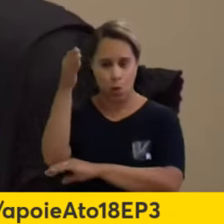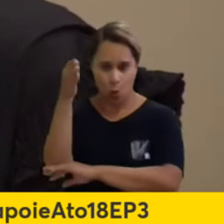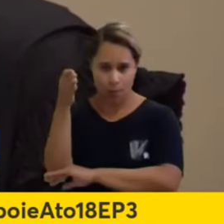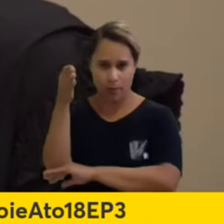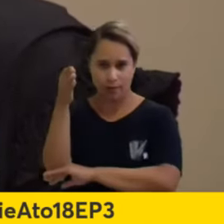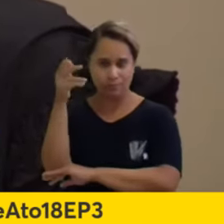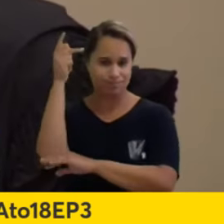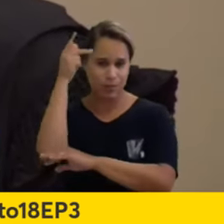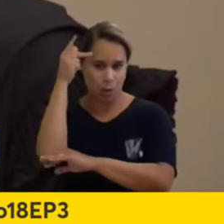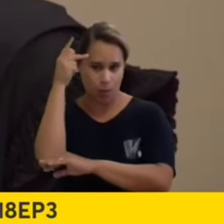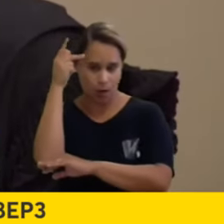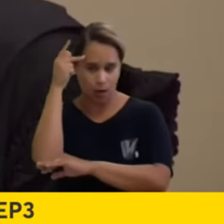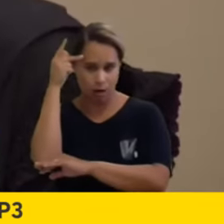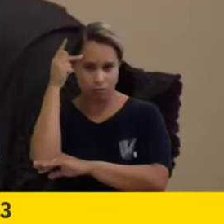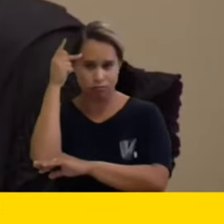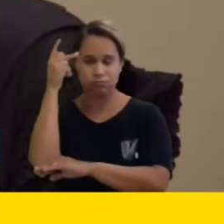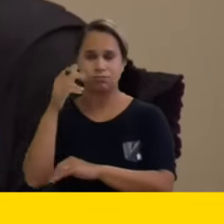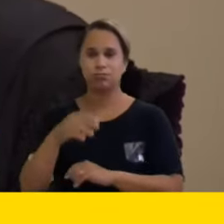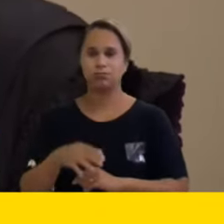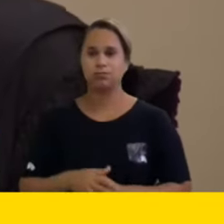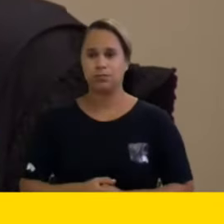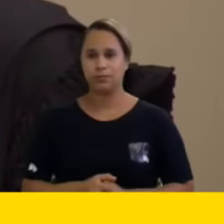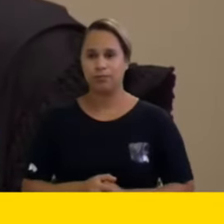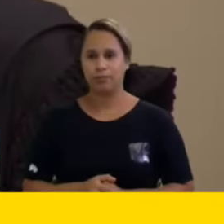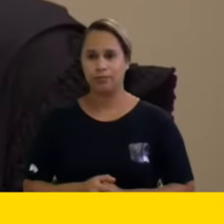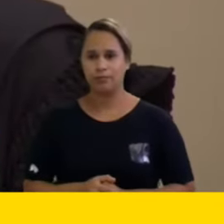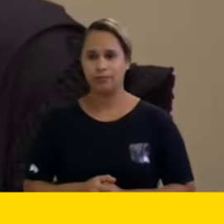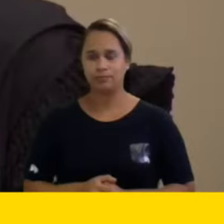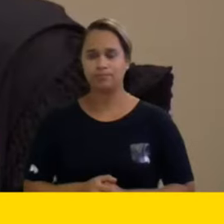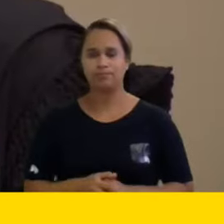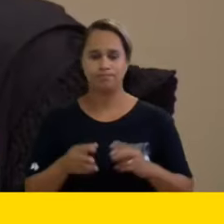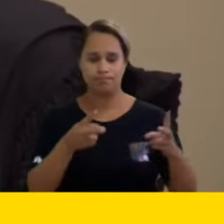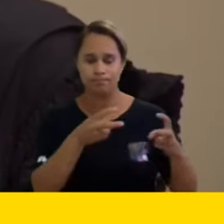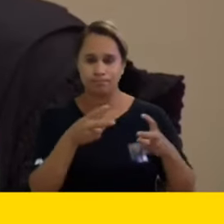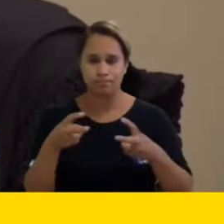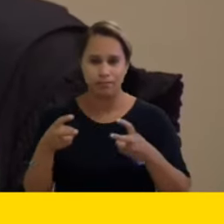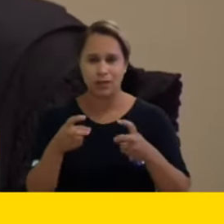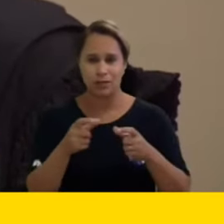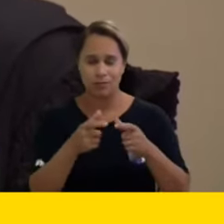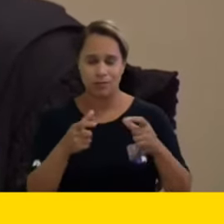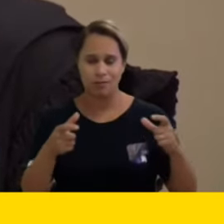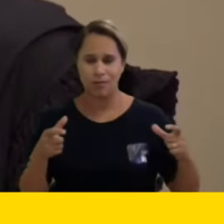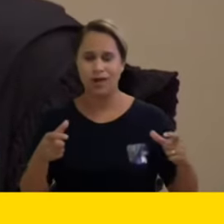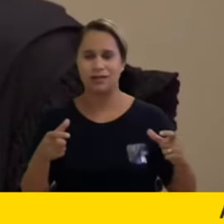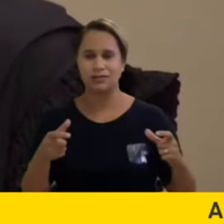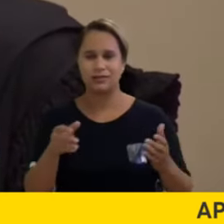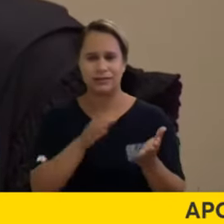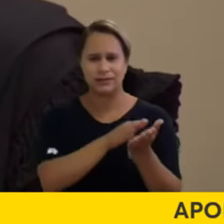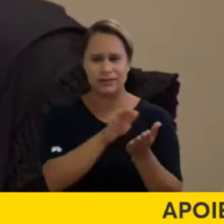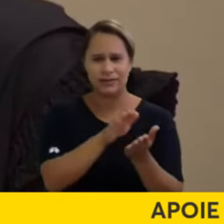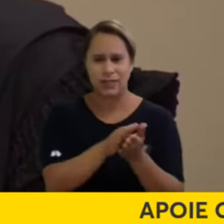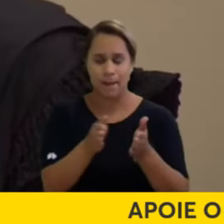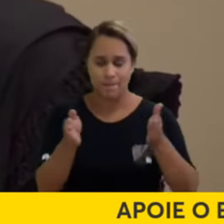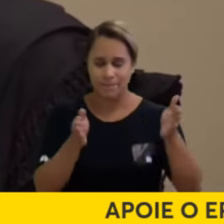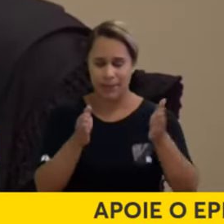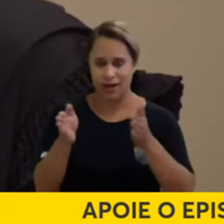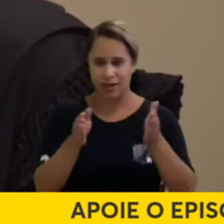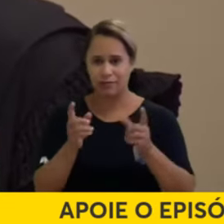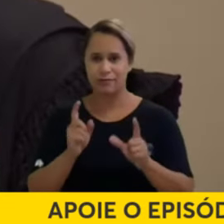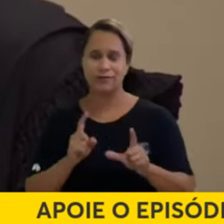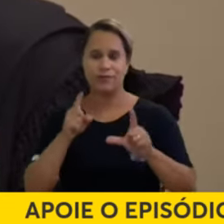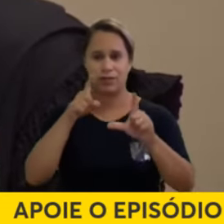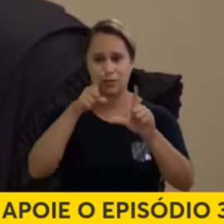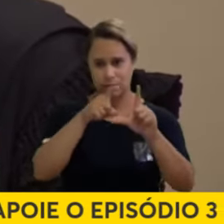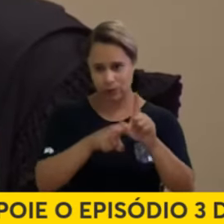a menção ao edoque documento eletrônico verifico também que grande parte das despesas informadas para o período de filiação a podemos estão